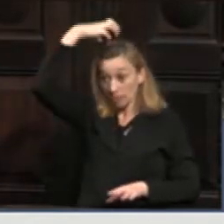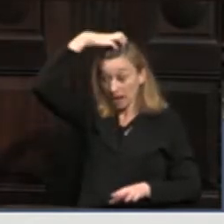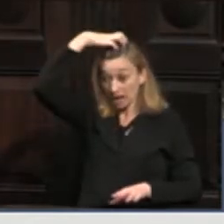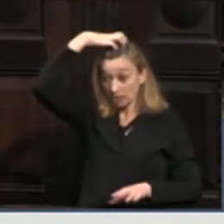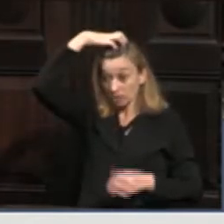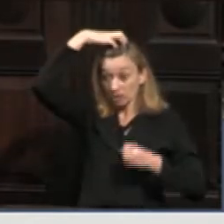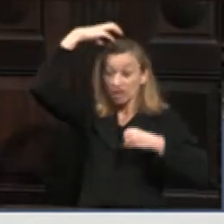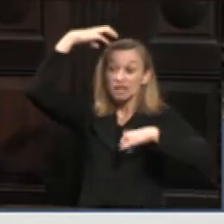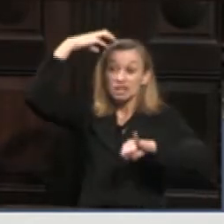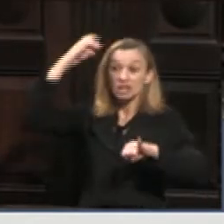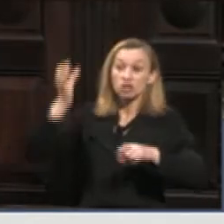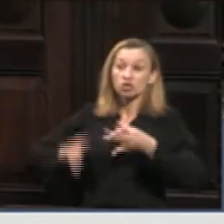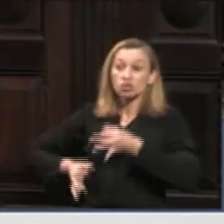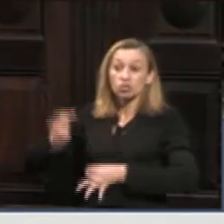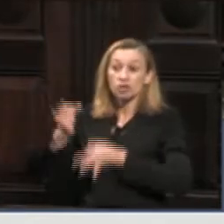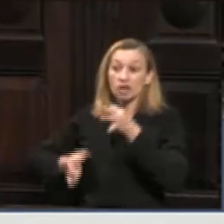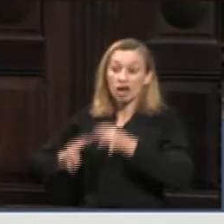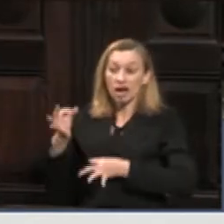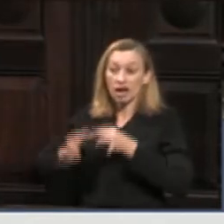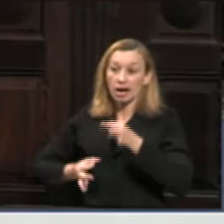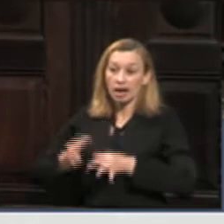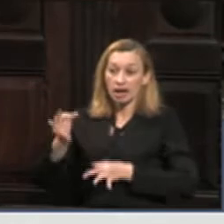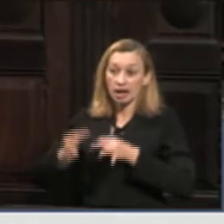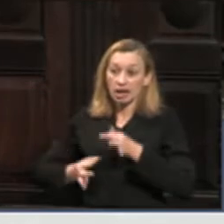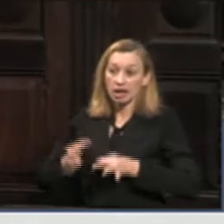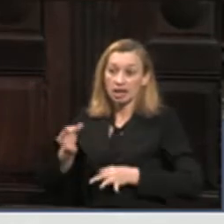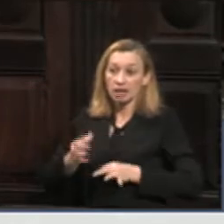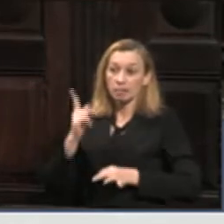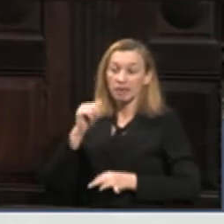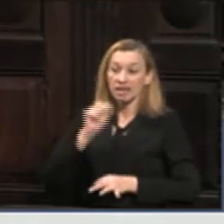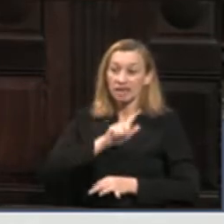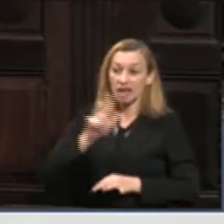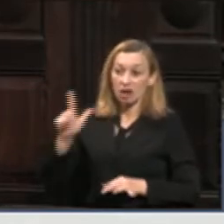julgado da sentença penal condenatória.